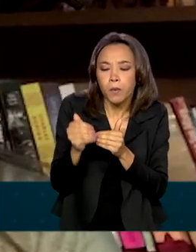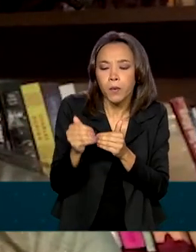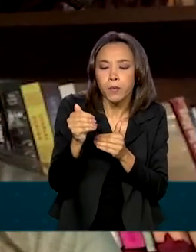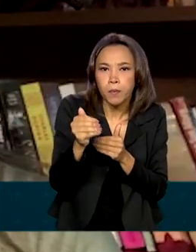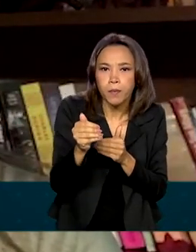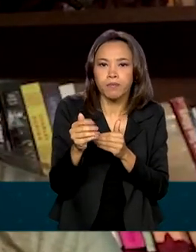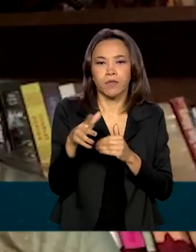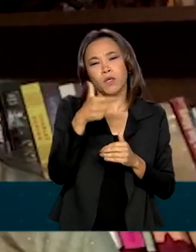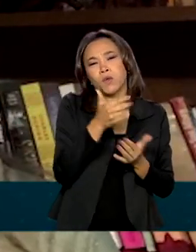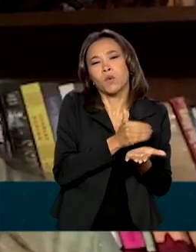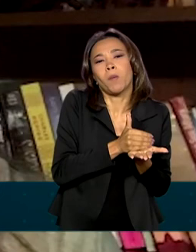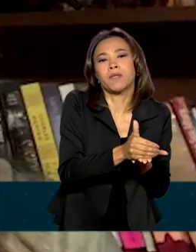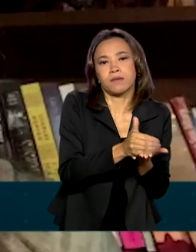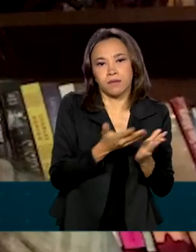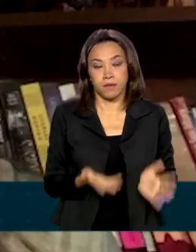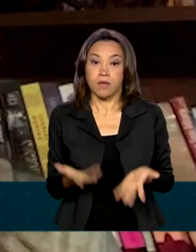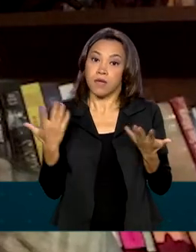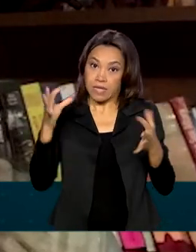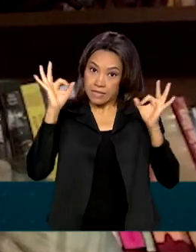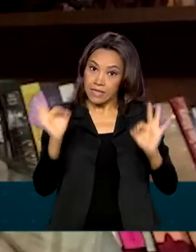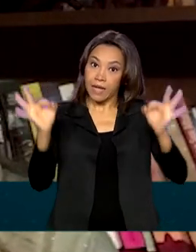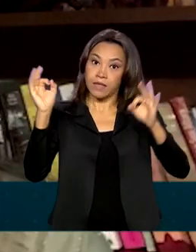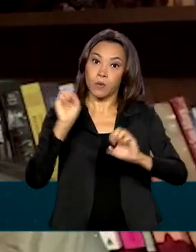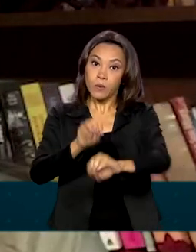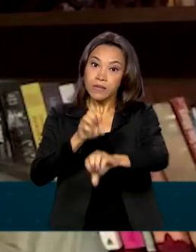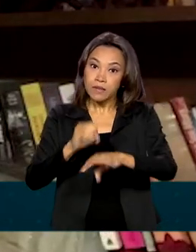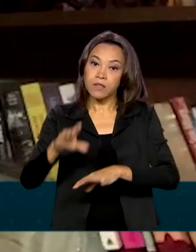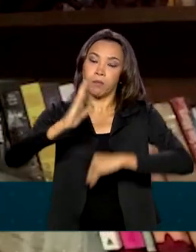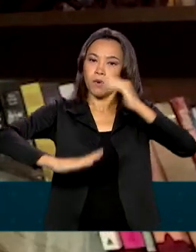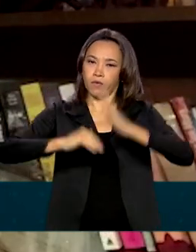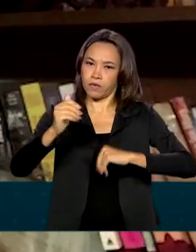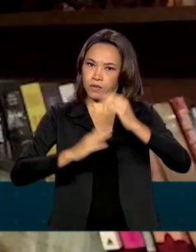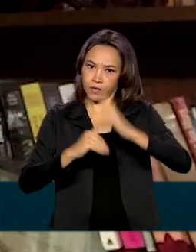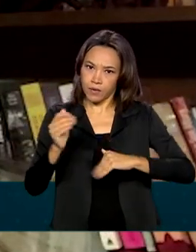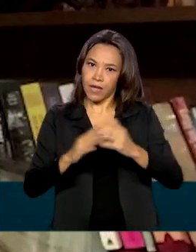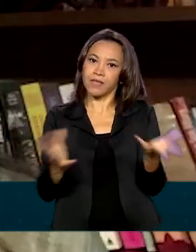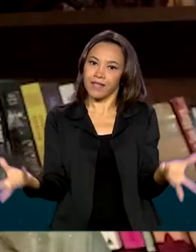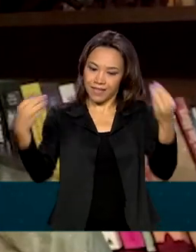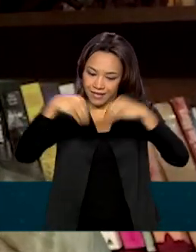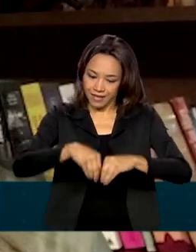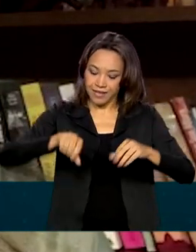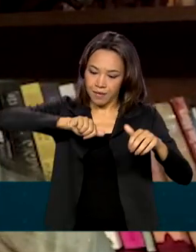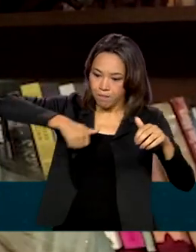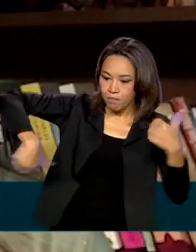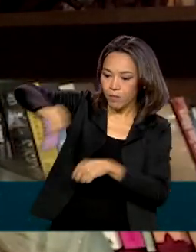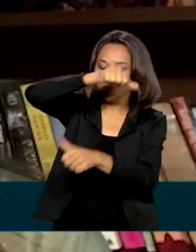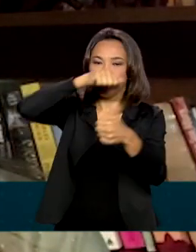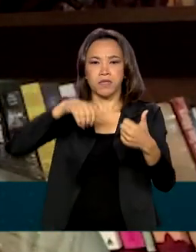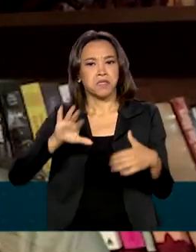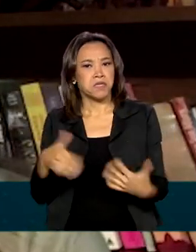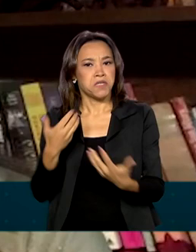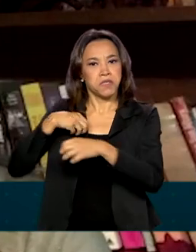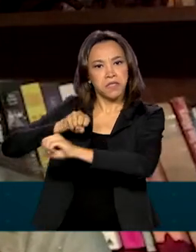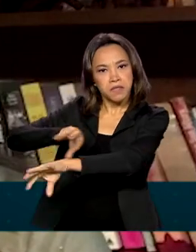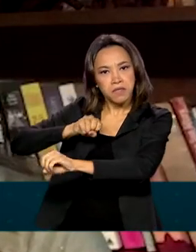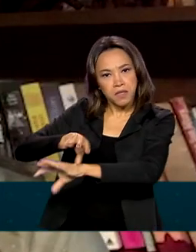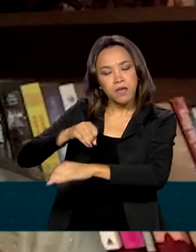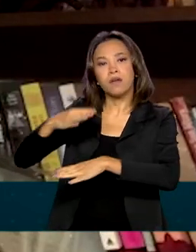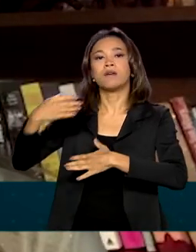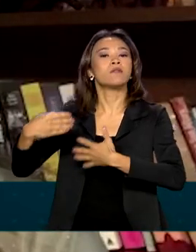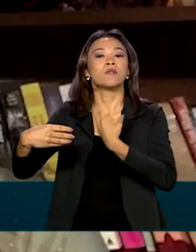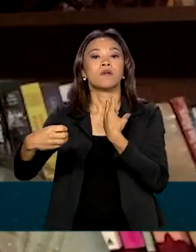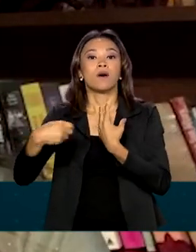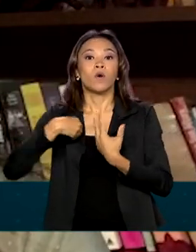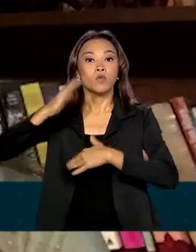uma coisa é certa, a educação profissional ela está no cerne dessa transformação. Seja ensinando, qualificando os profissionais